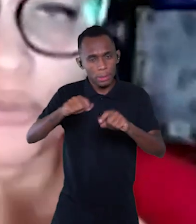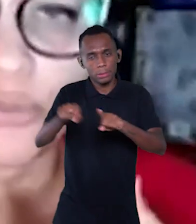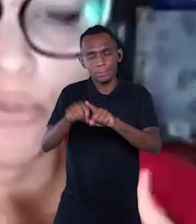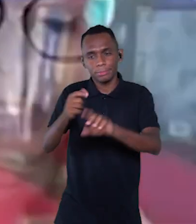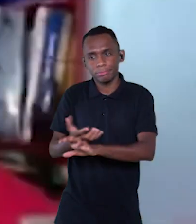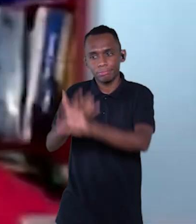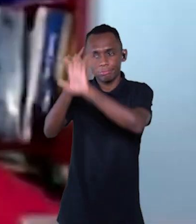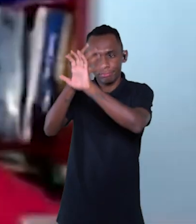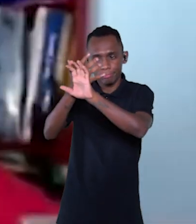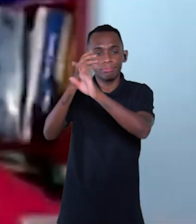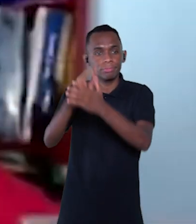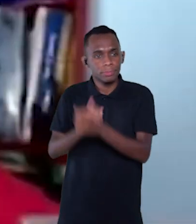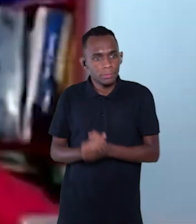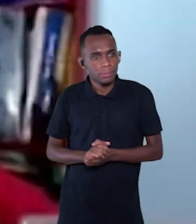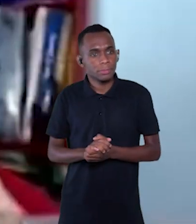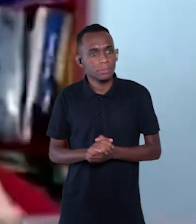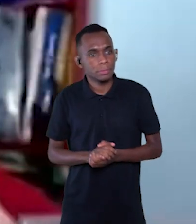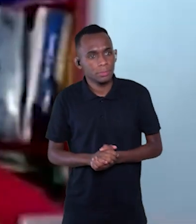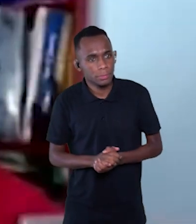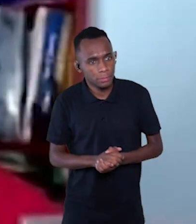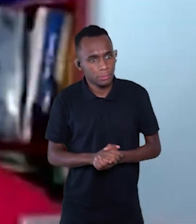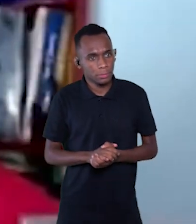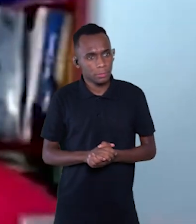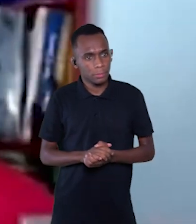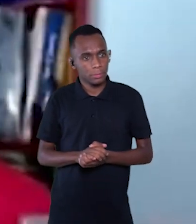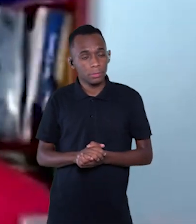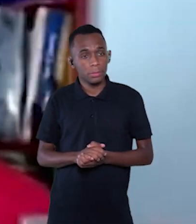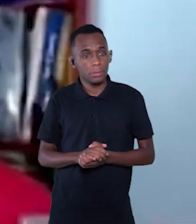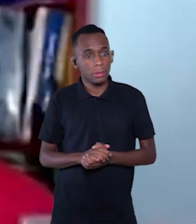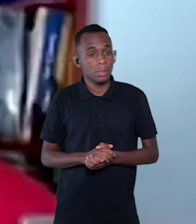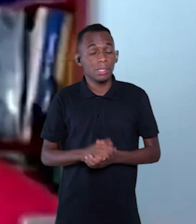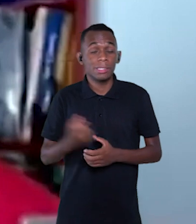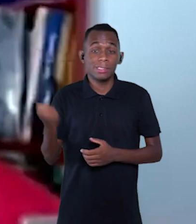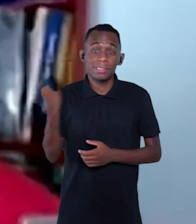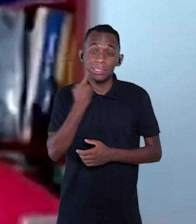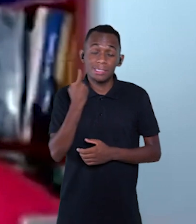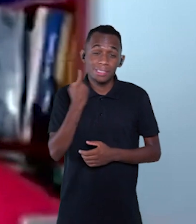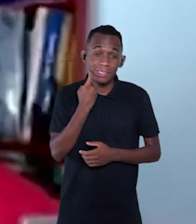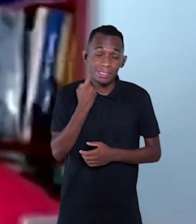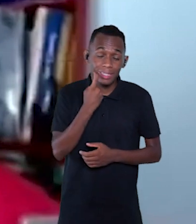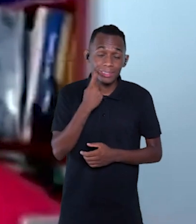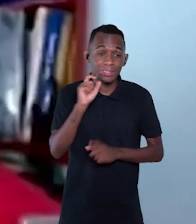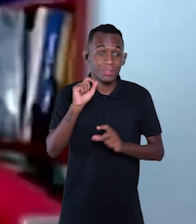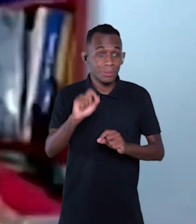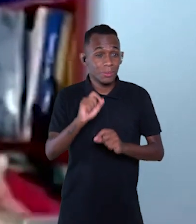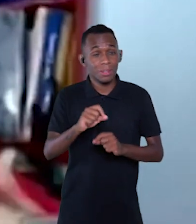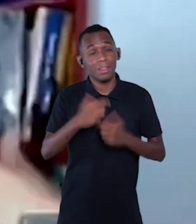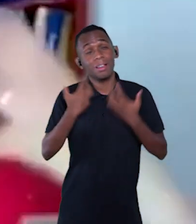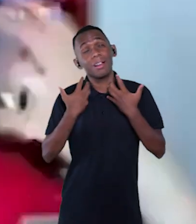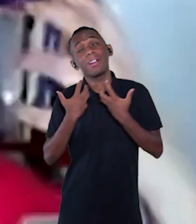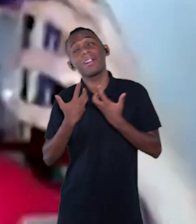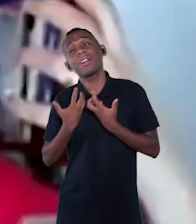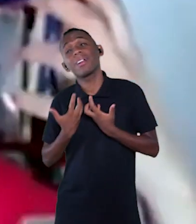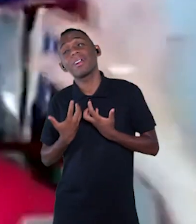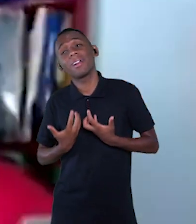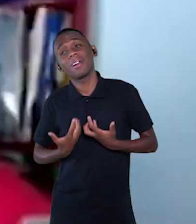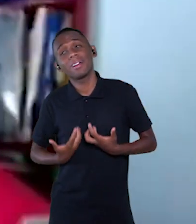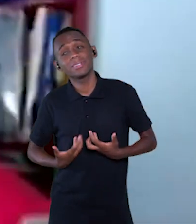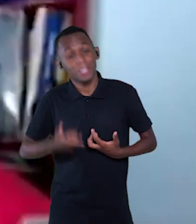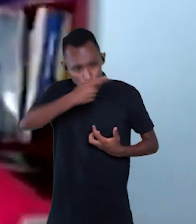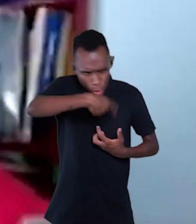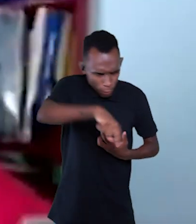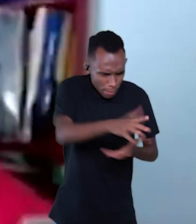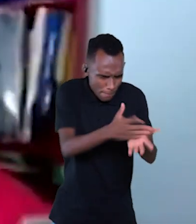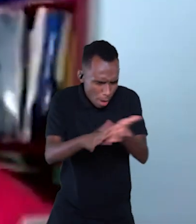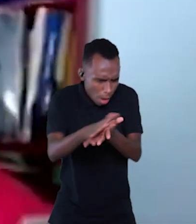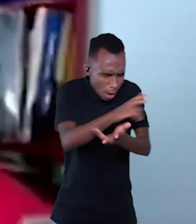faço videoconsultas, trabalho em consultório e atendo no SUS. E chega sexta-feira, eu carrego todo esse meu cansaço e vou para a